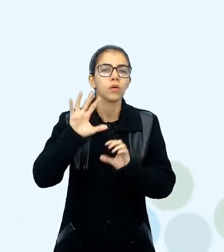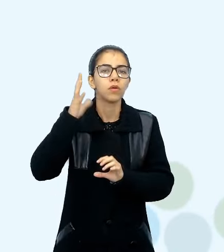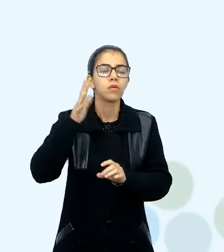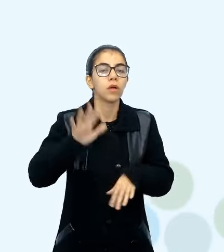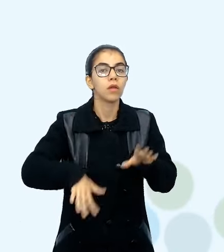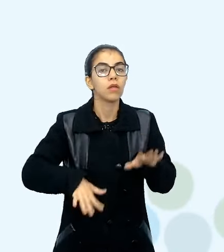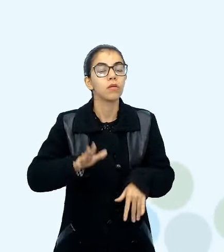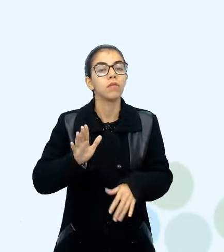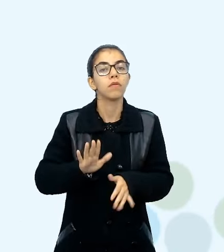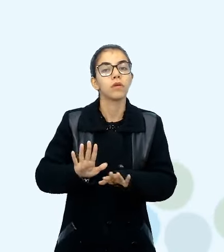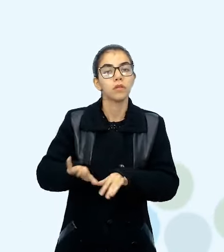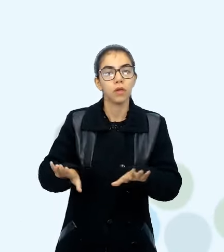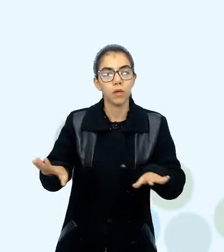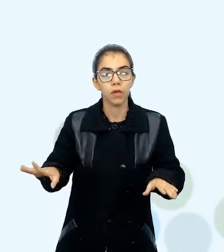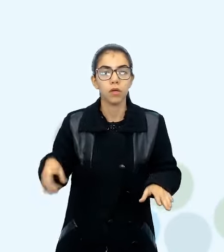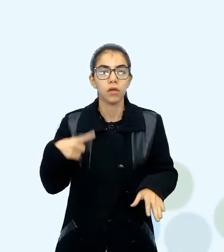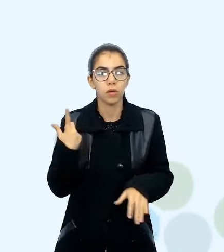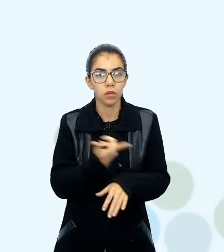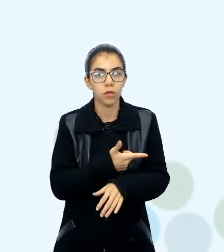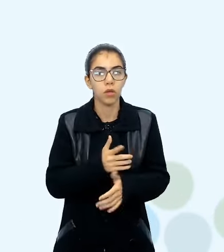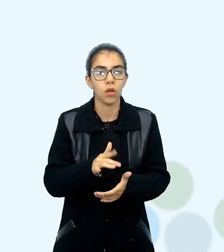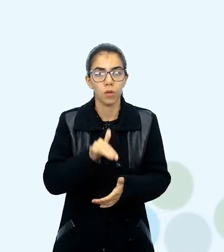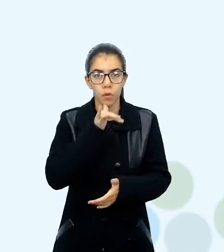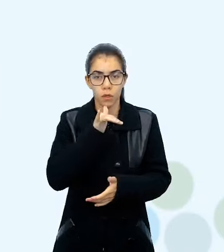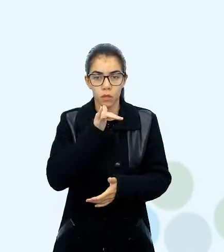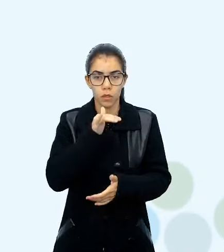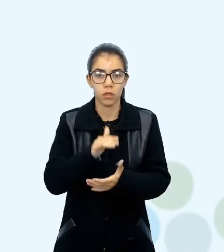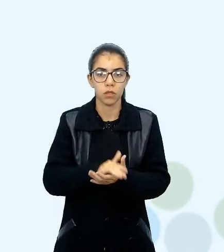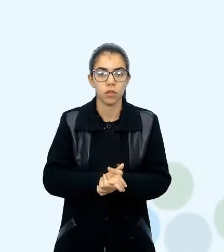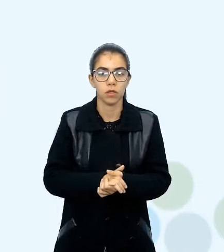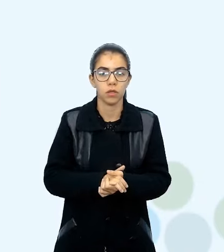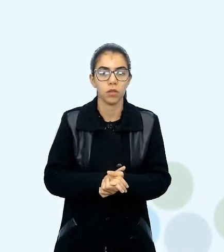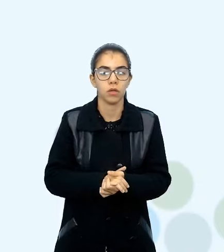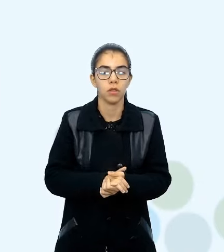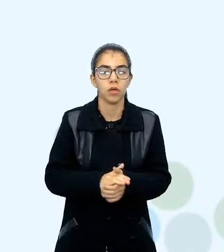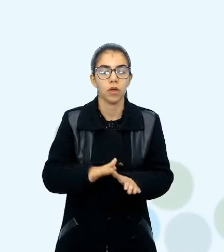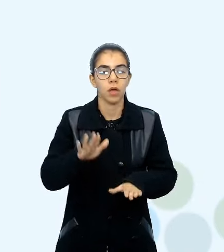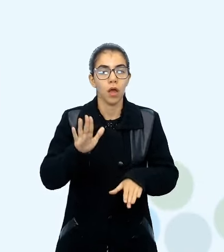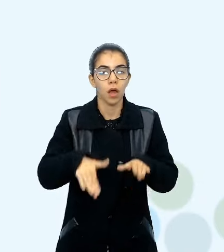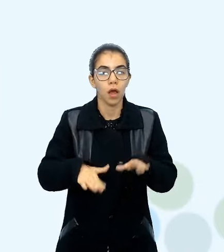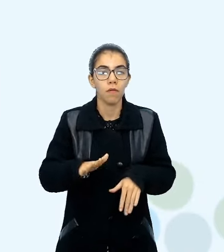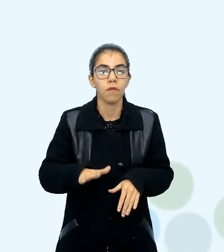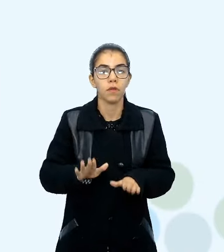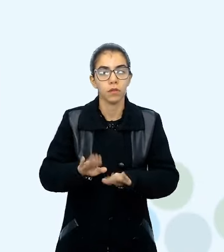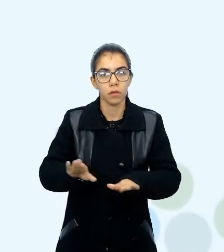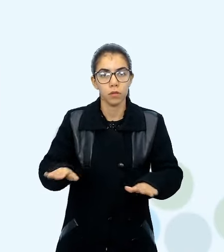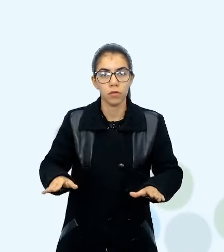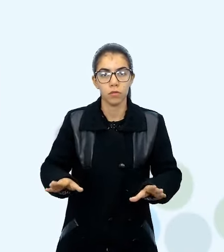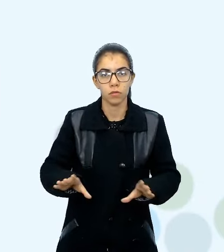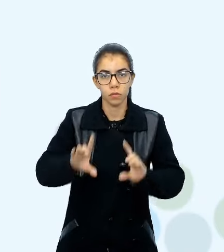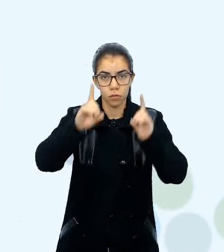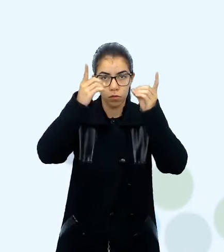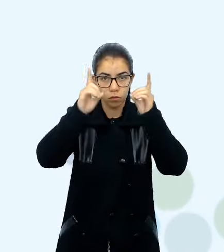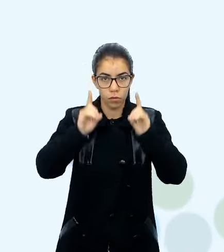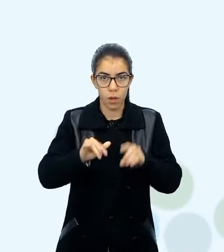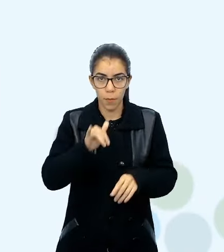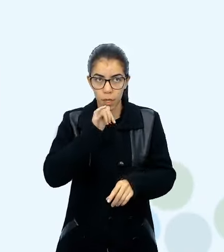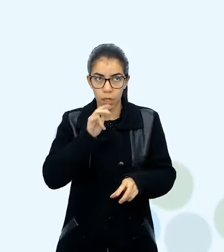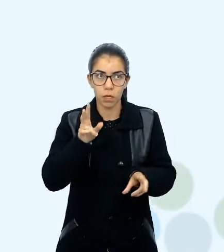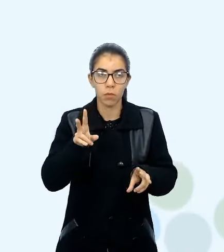vezes a criança, que a gente chama, né, principalmente as crianças com deficiências múltiplas, sensoriais